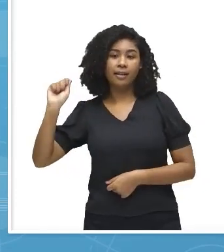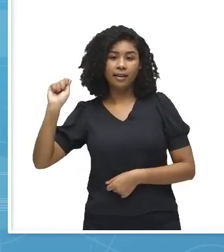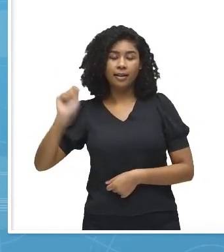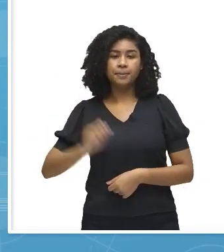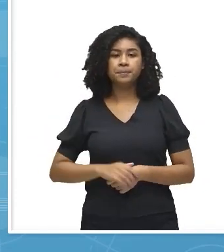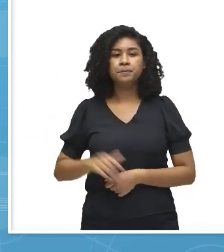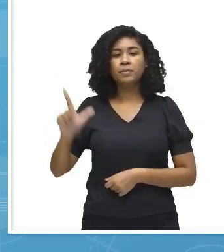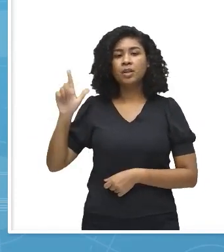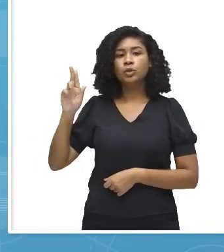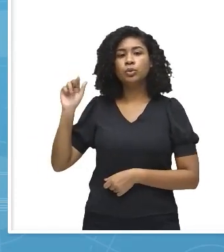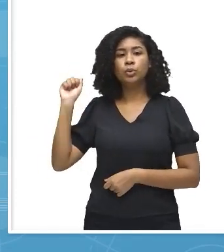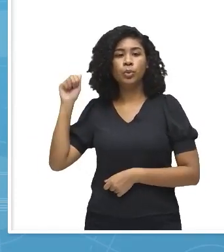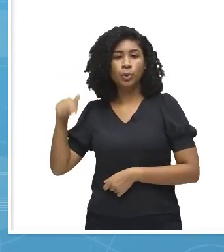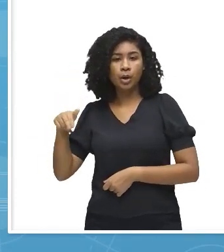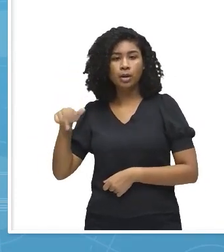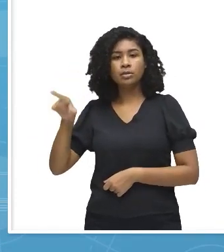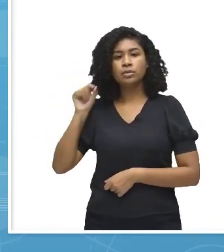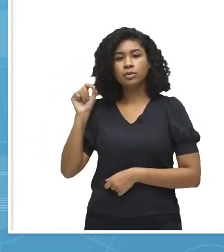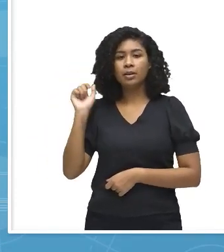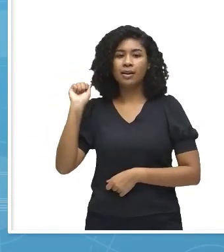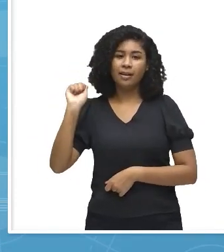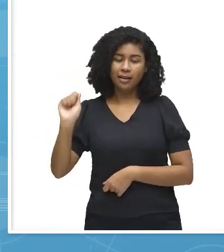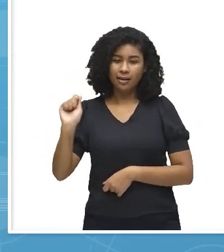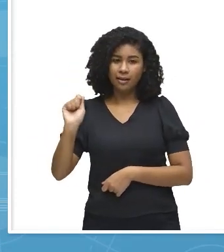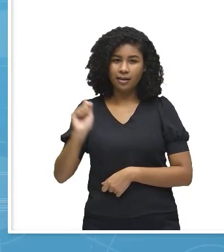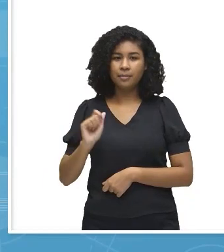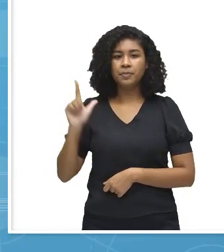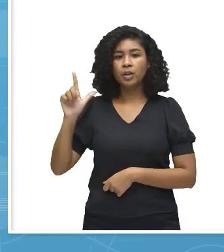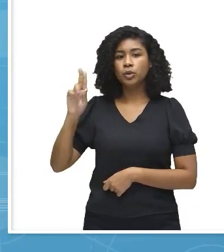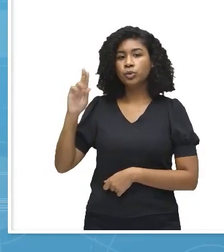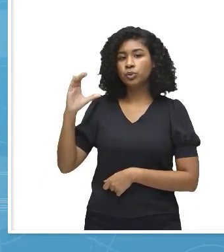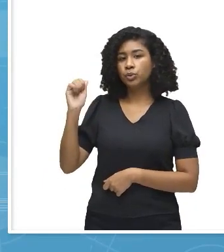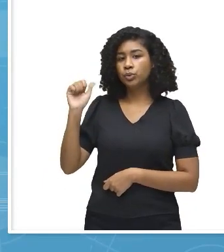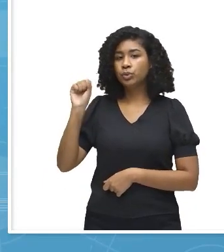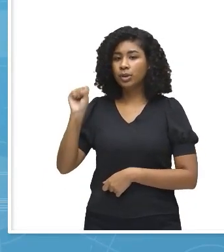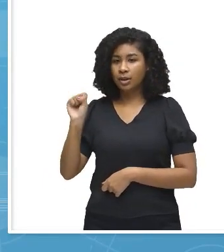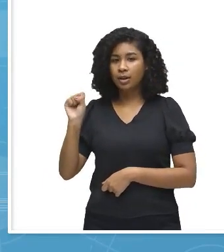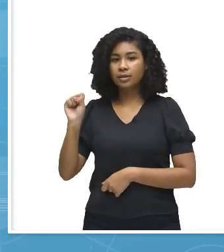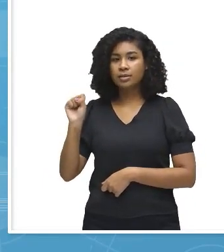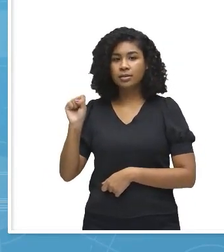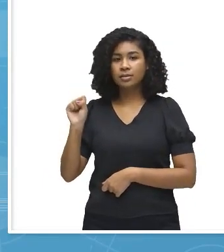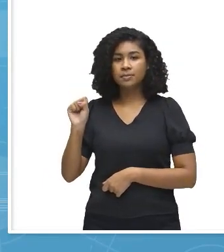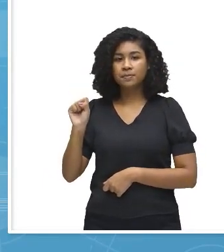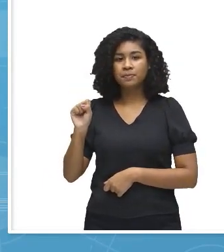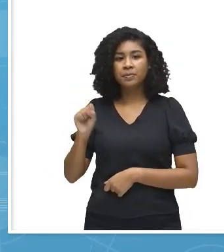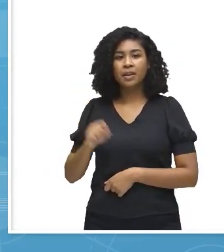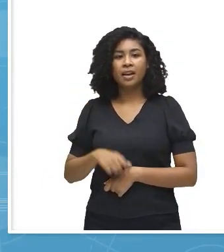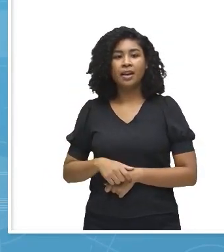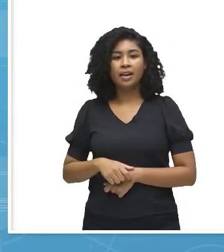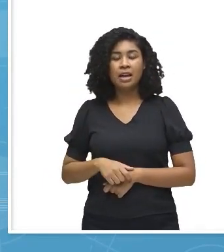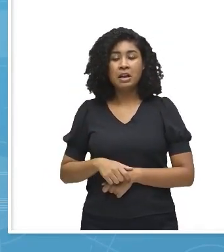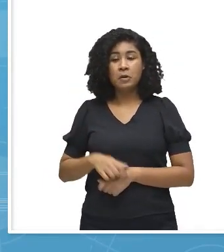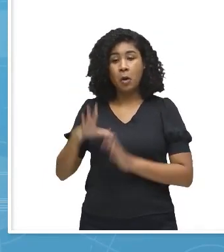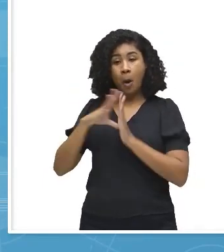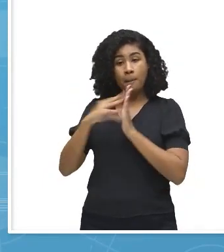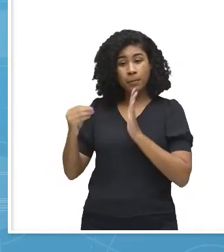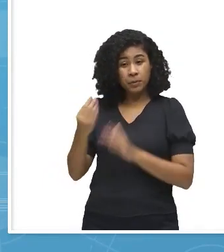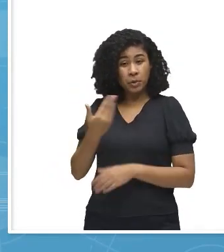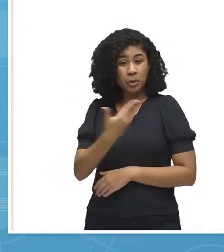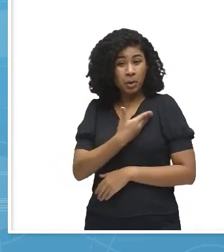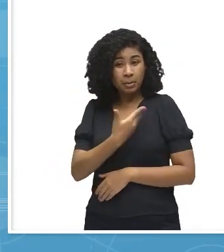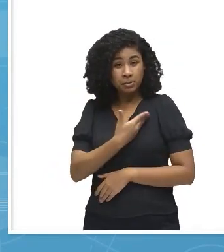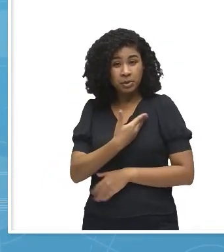letra A, o Lucas, questão 4, né, pegou ali a dica do colega, né, que colocou o Q e letra A,